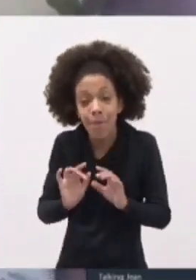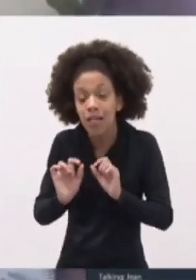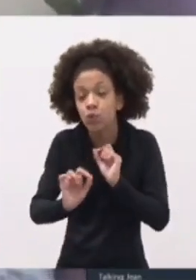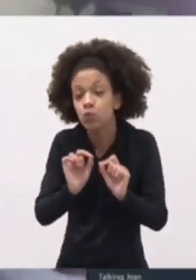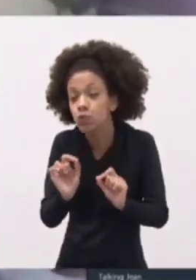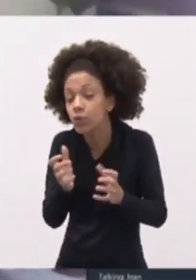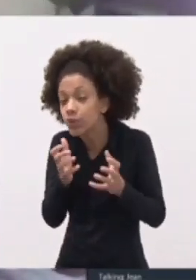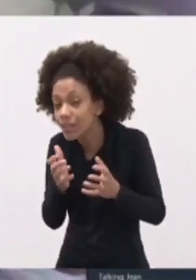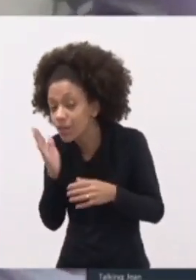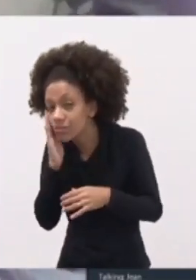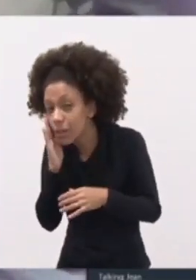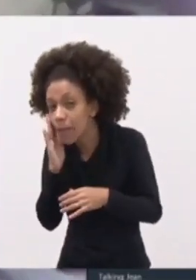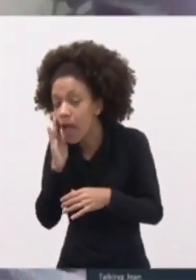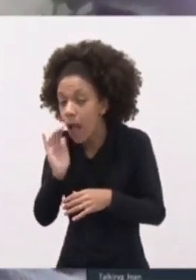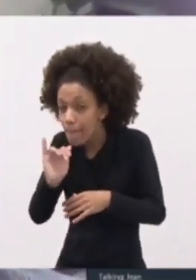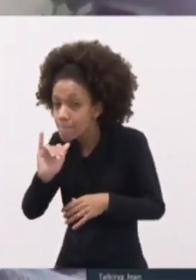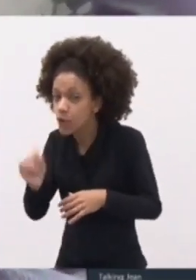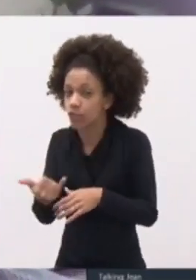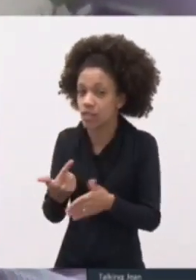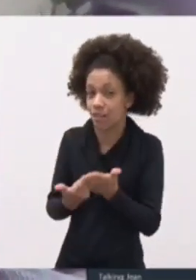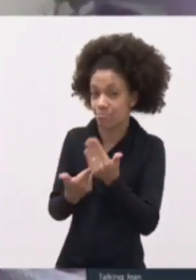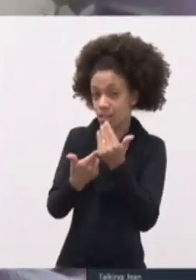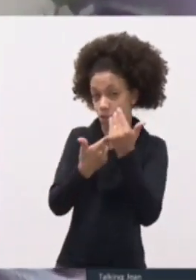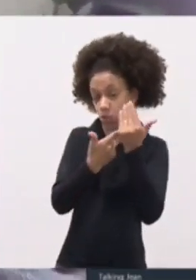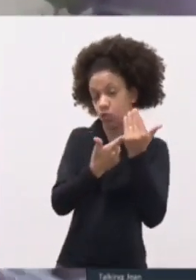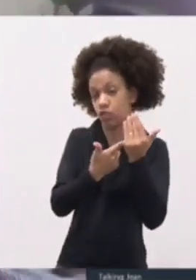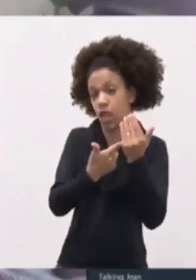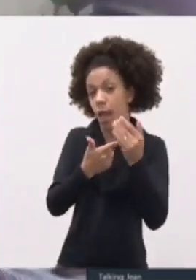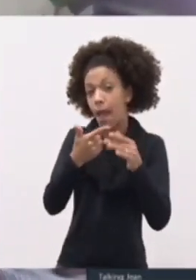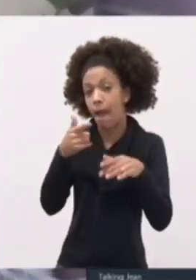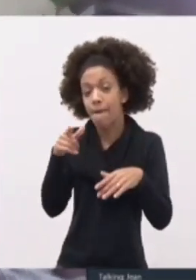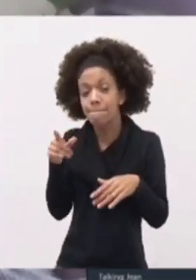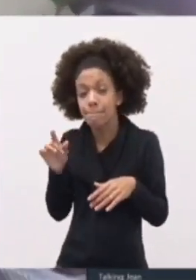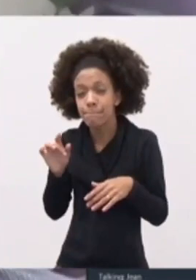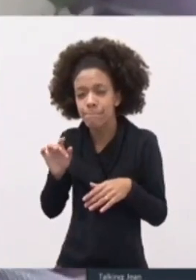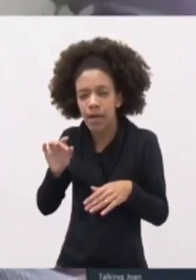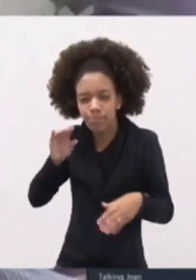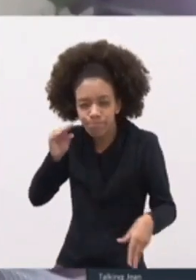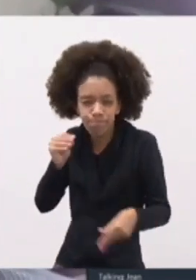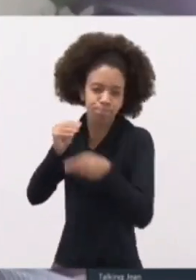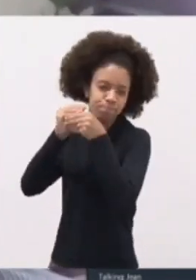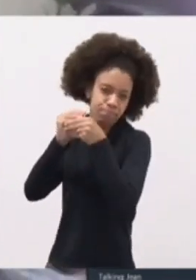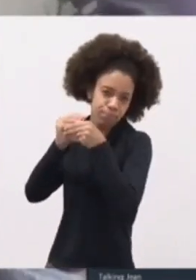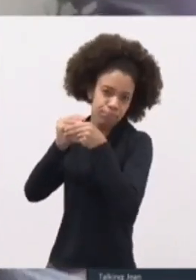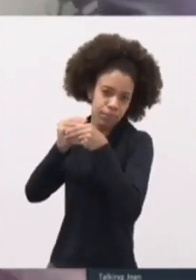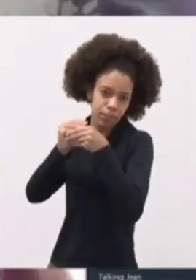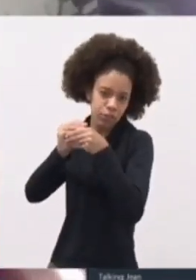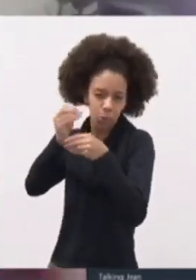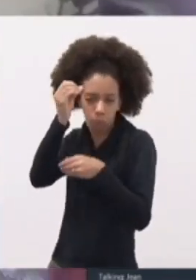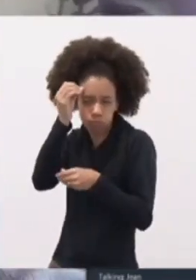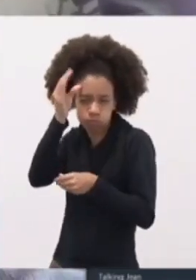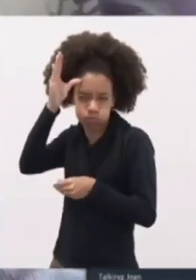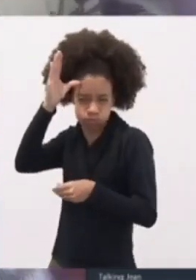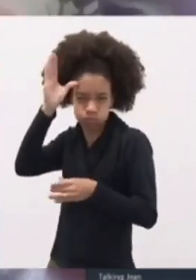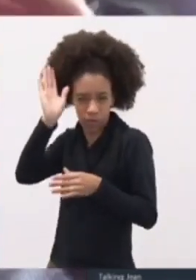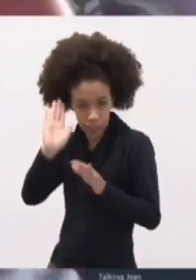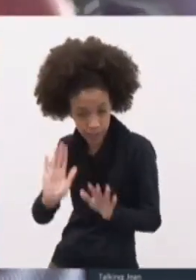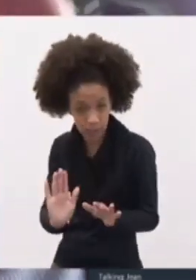que aproveitem a tecnologia para envolver mais os sentidos, né? Então, quando eu estou aqui falando com vocês,